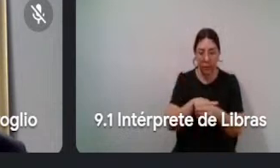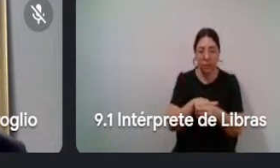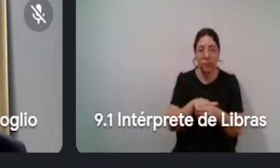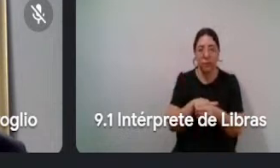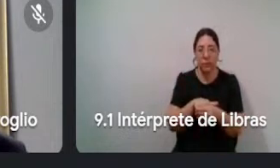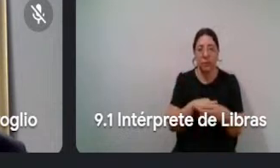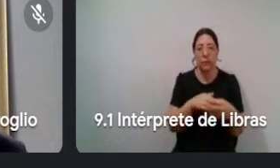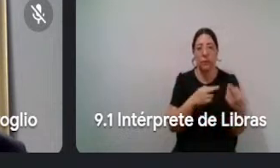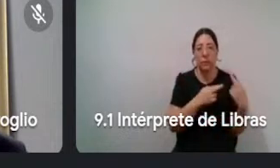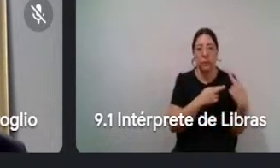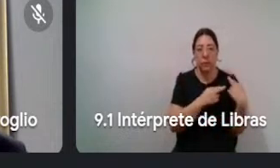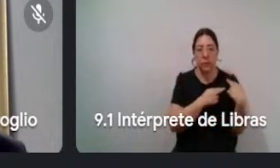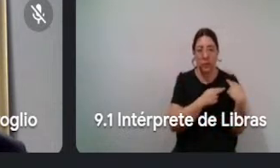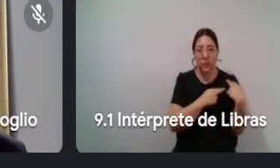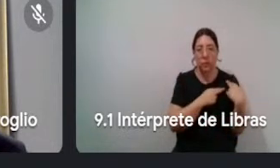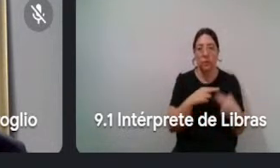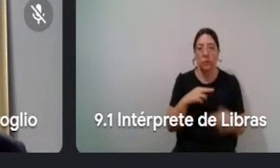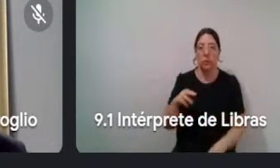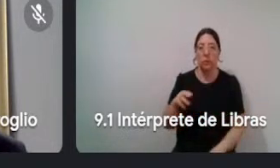Márcio.